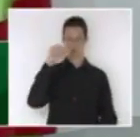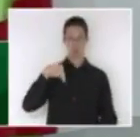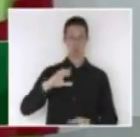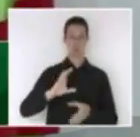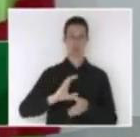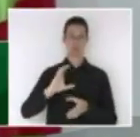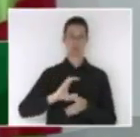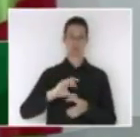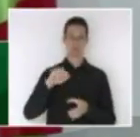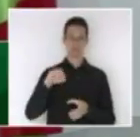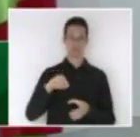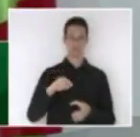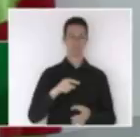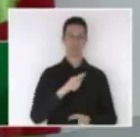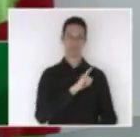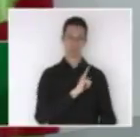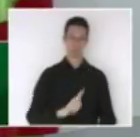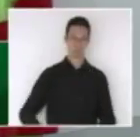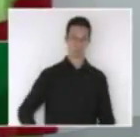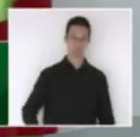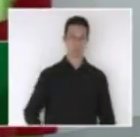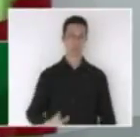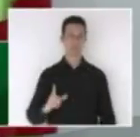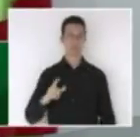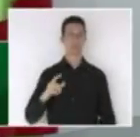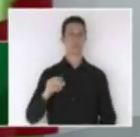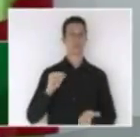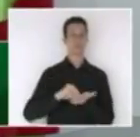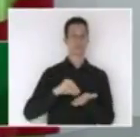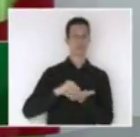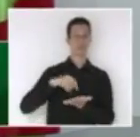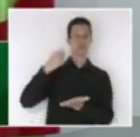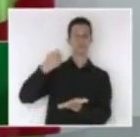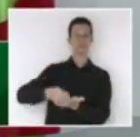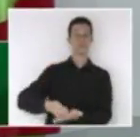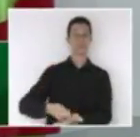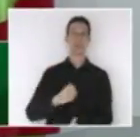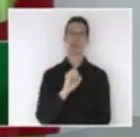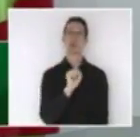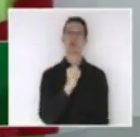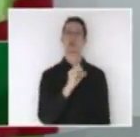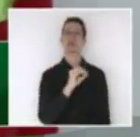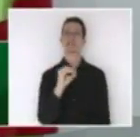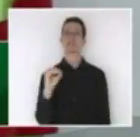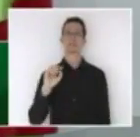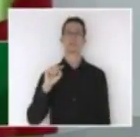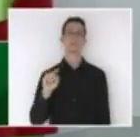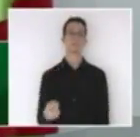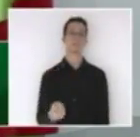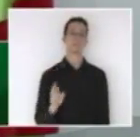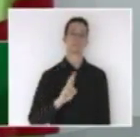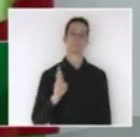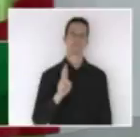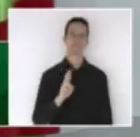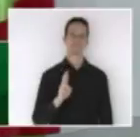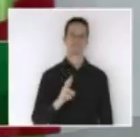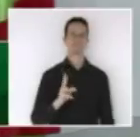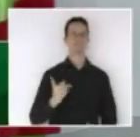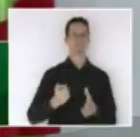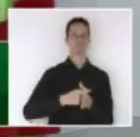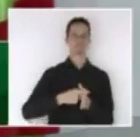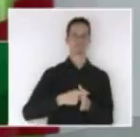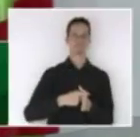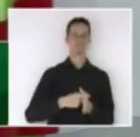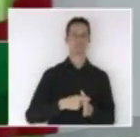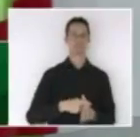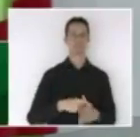dívida do governo de Santa Catarina é de R$ 800 mil. Então, governo